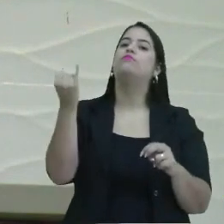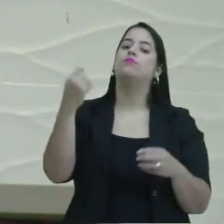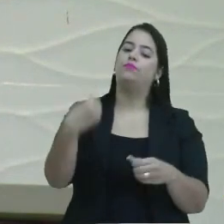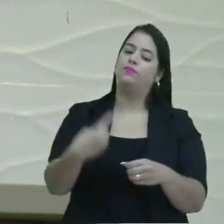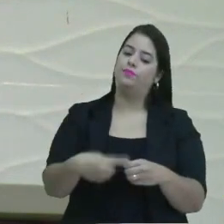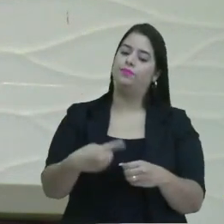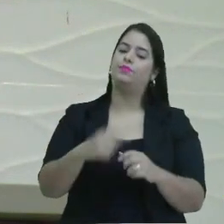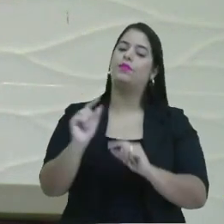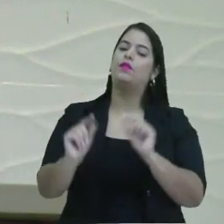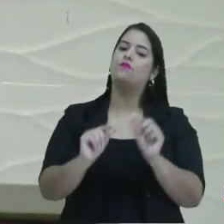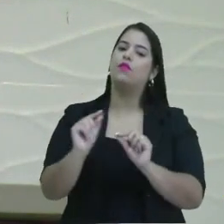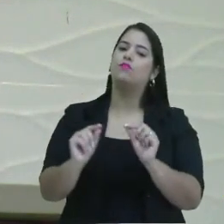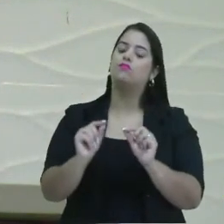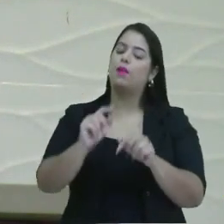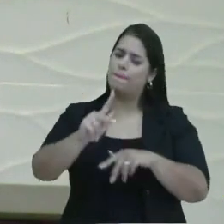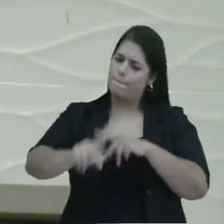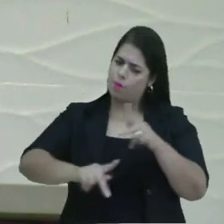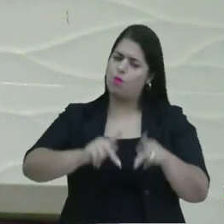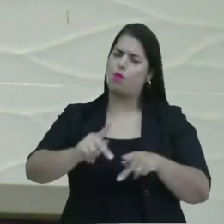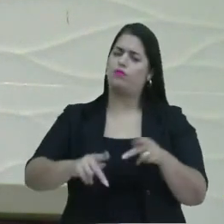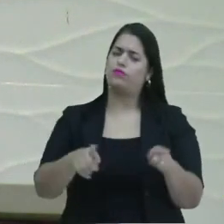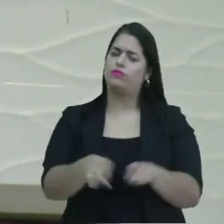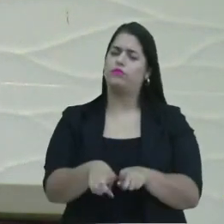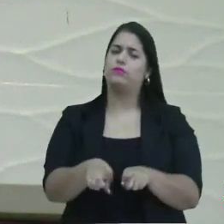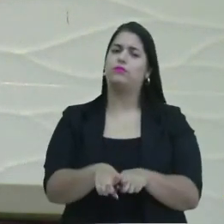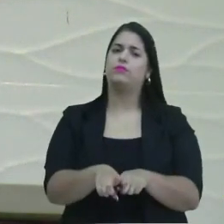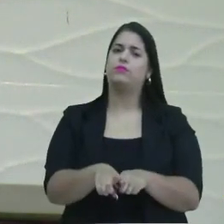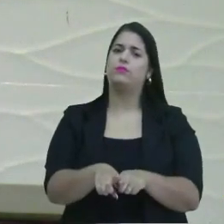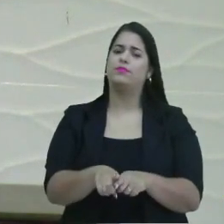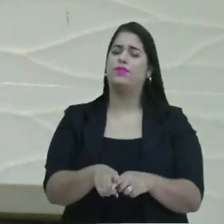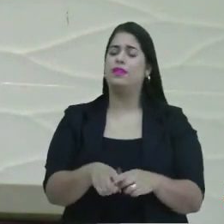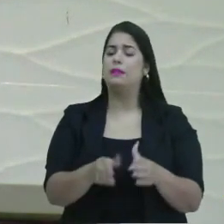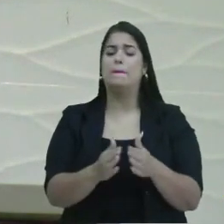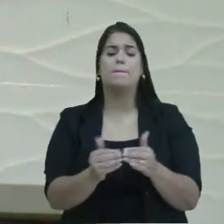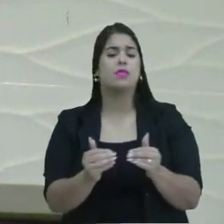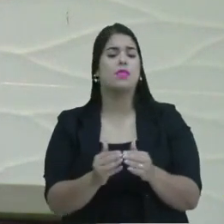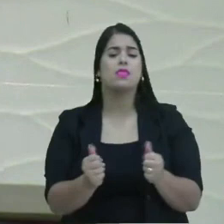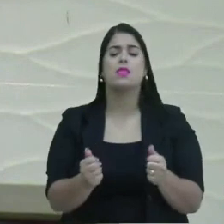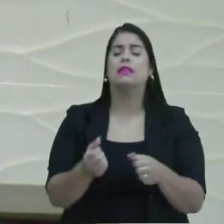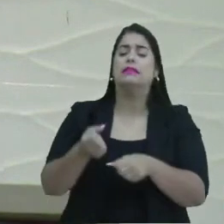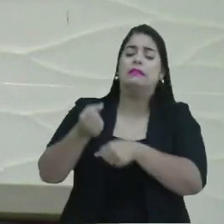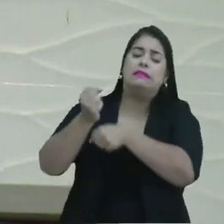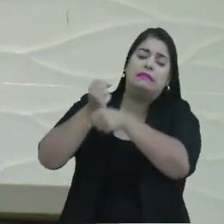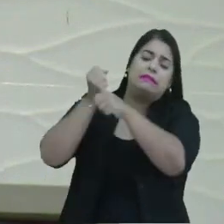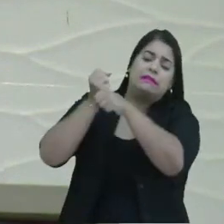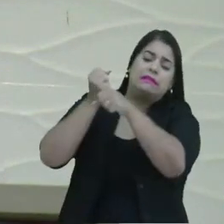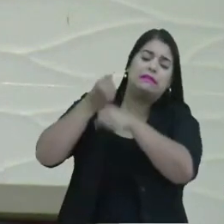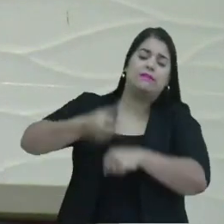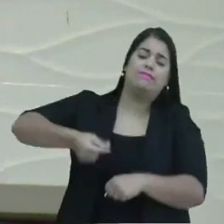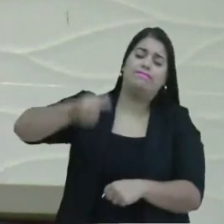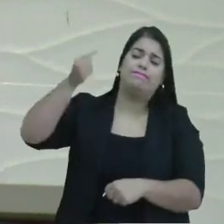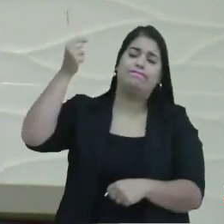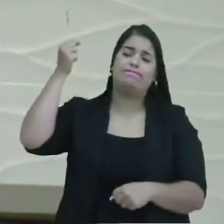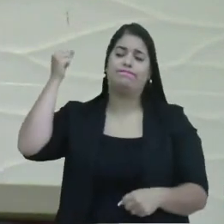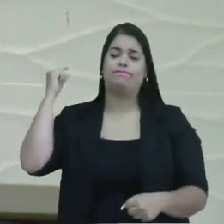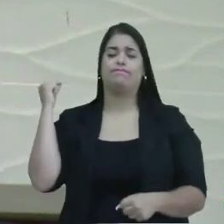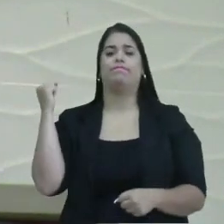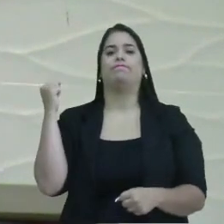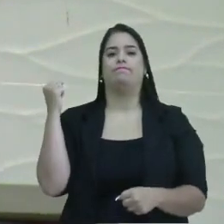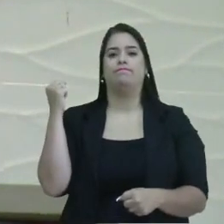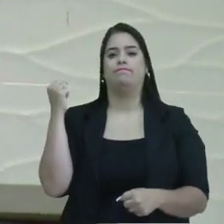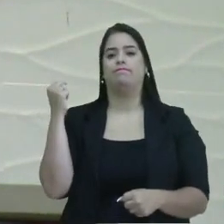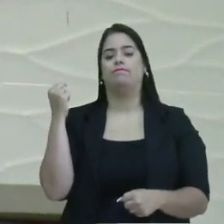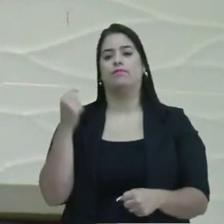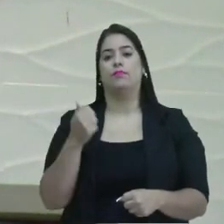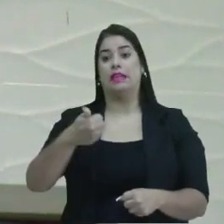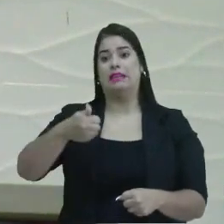município, qual nossa população vem clamando há muito tempo, não é apenas de um ano, dois, três, mas sim de